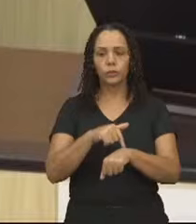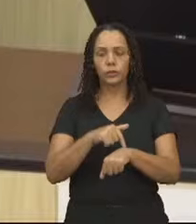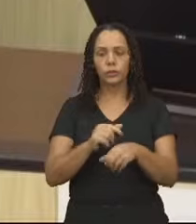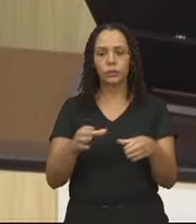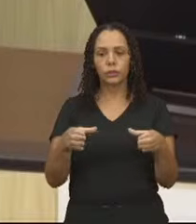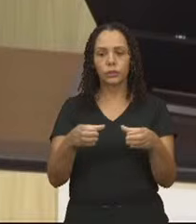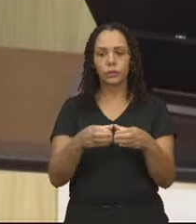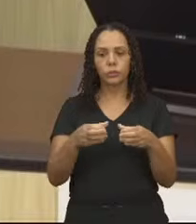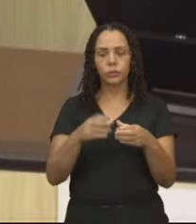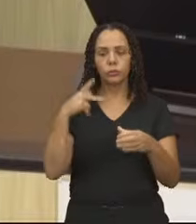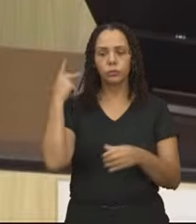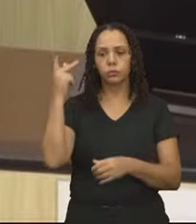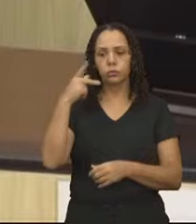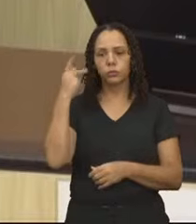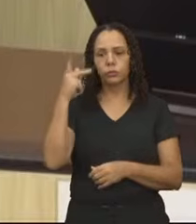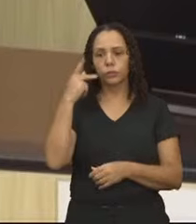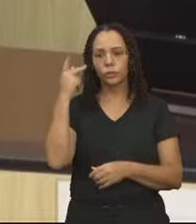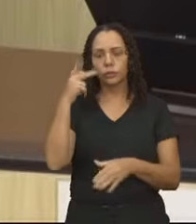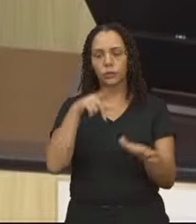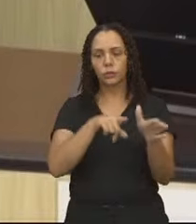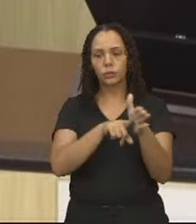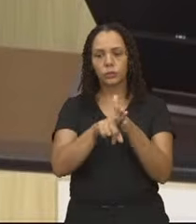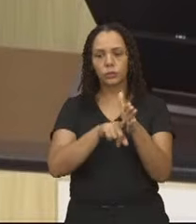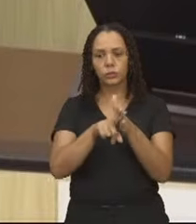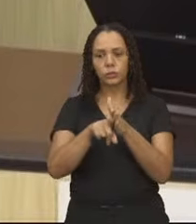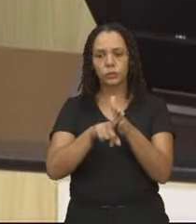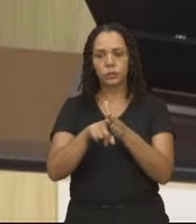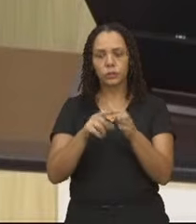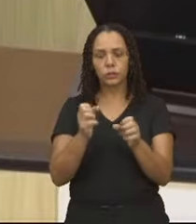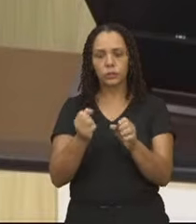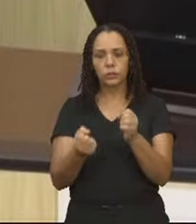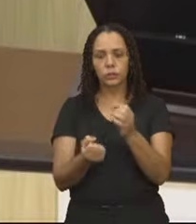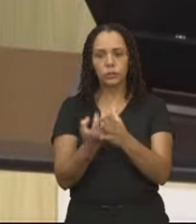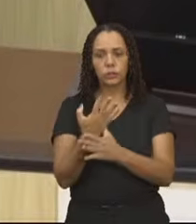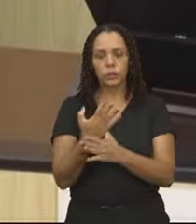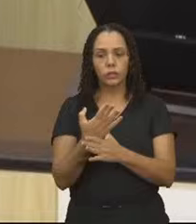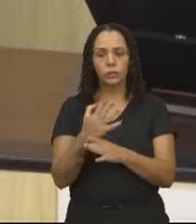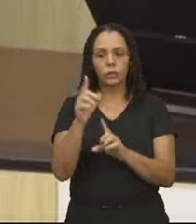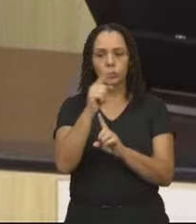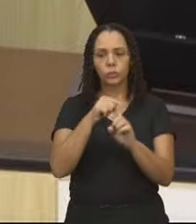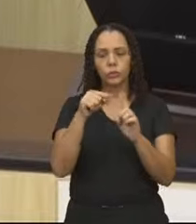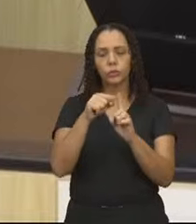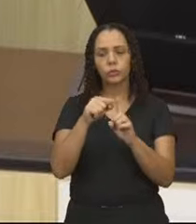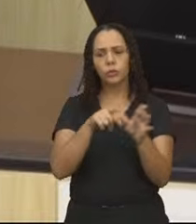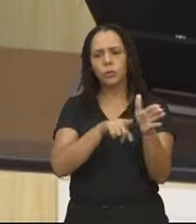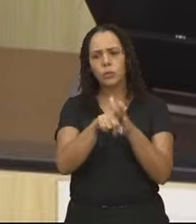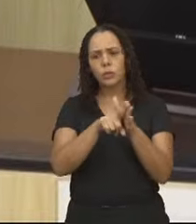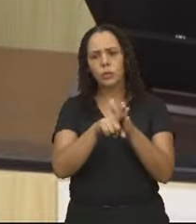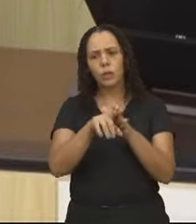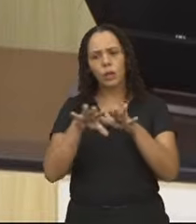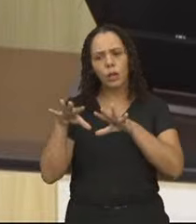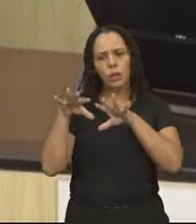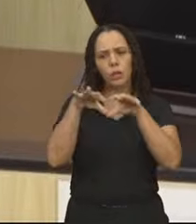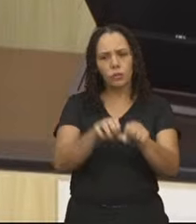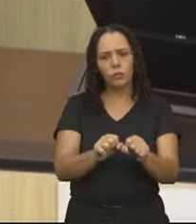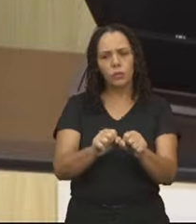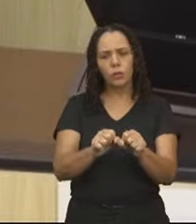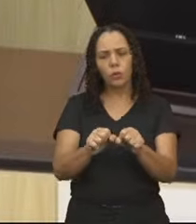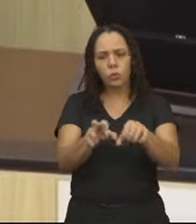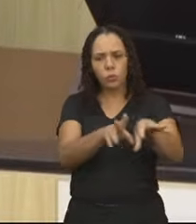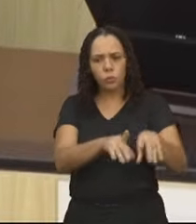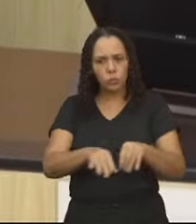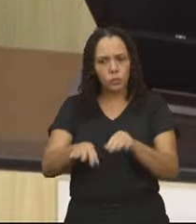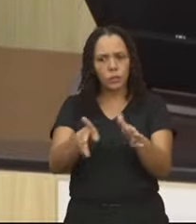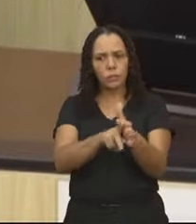Comissão Parlamentar de Inquérito destinada a apurar a invasão do território do município de